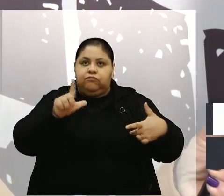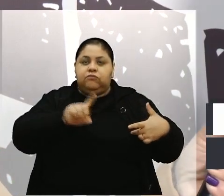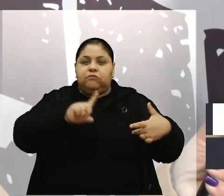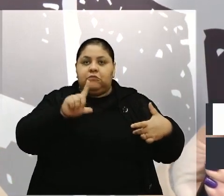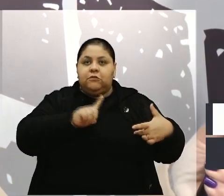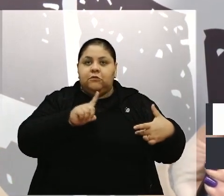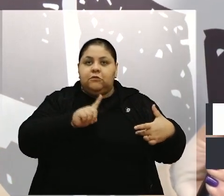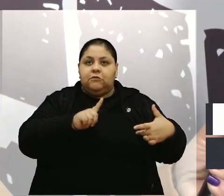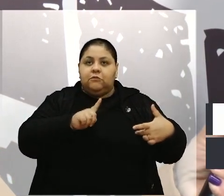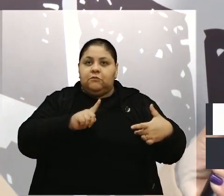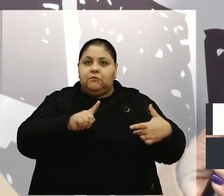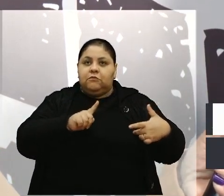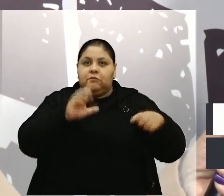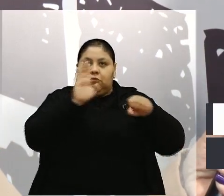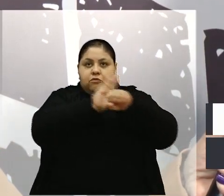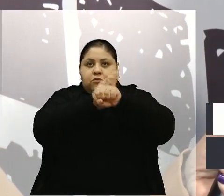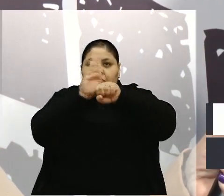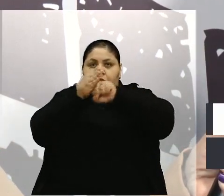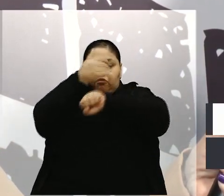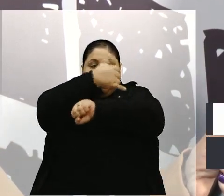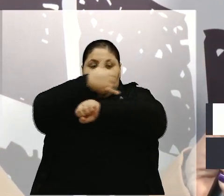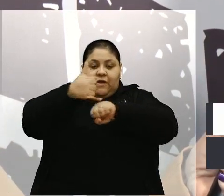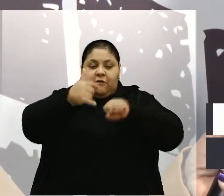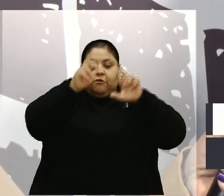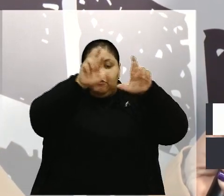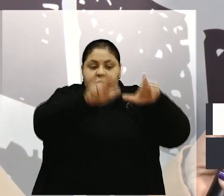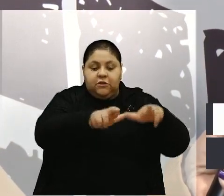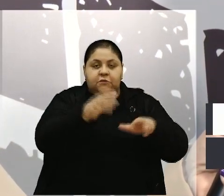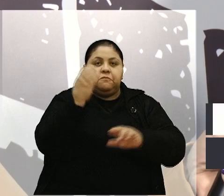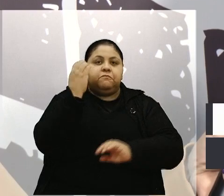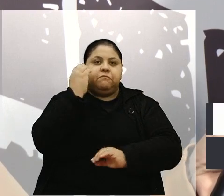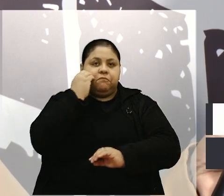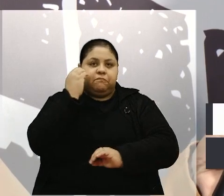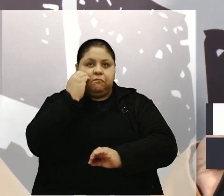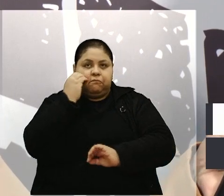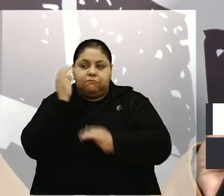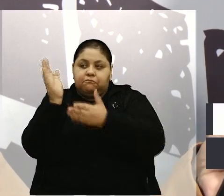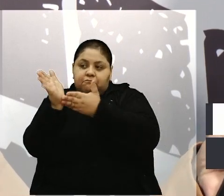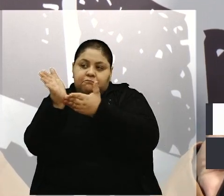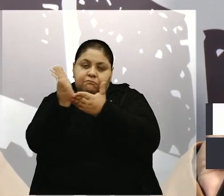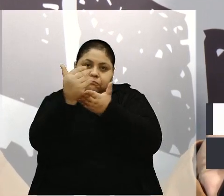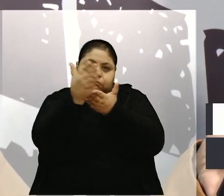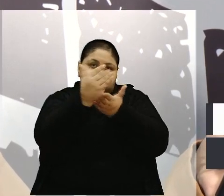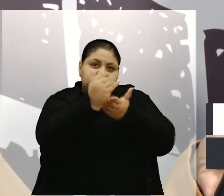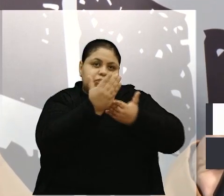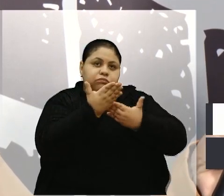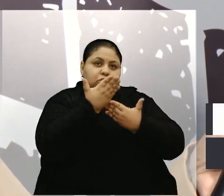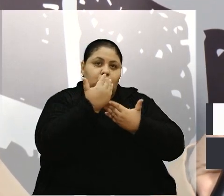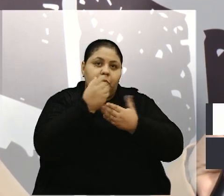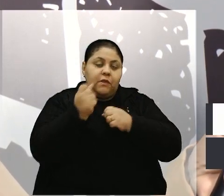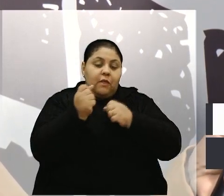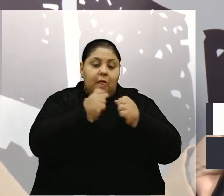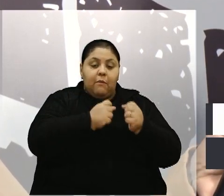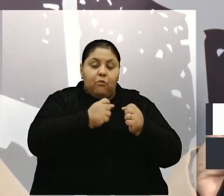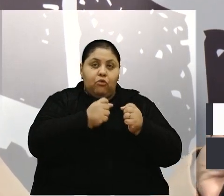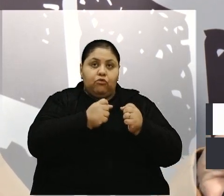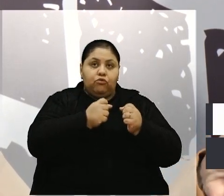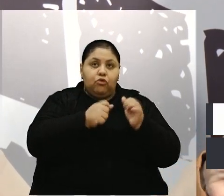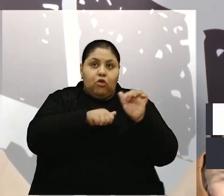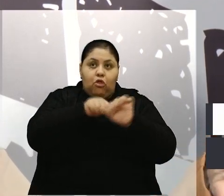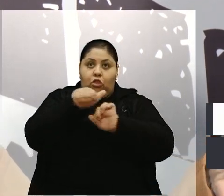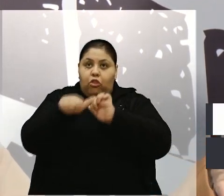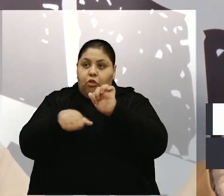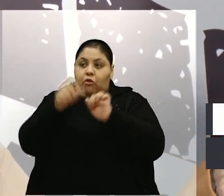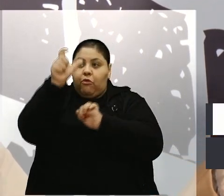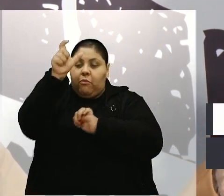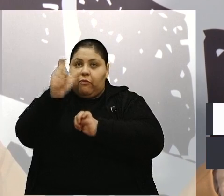tivemos percorrendo os bairros de Ana Rec, região de Ana Rec ali, fazendo arrecadação de alimentos para que nós possamos reverter essas pessoas